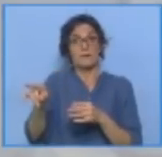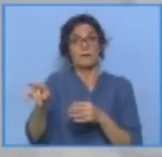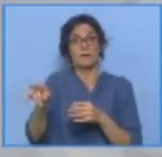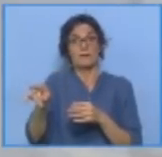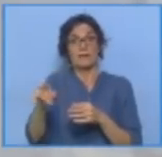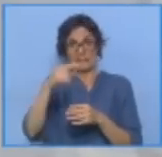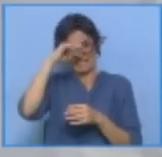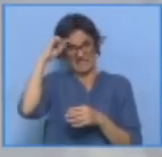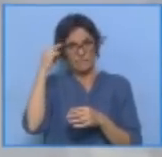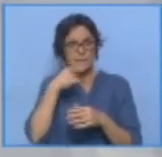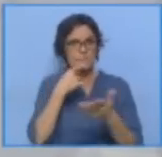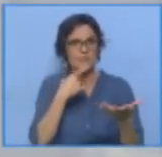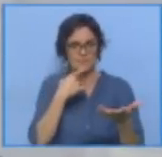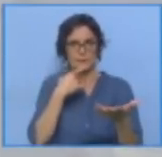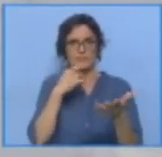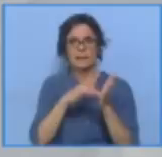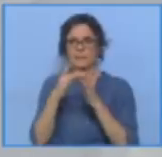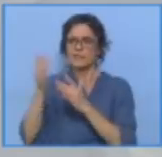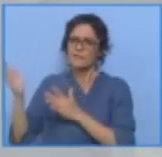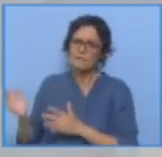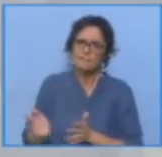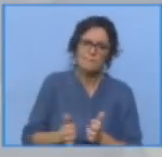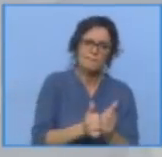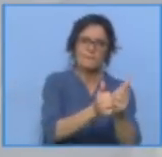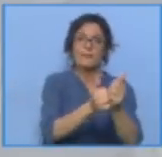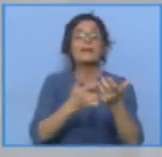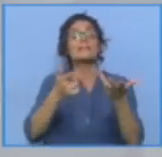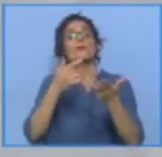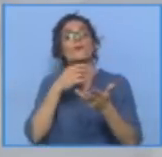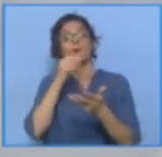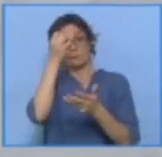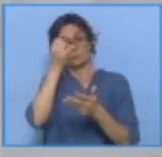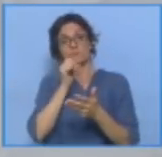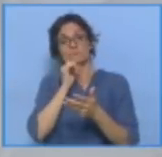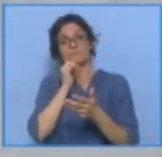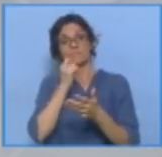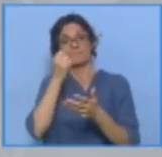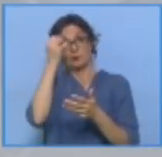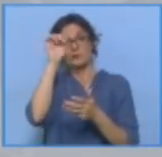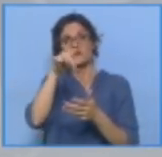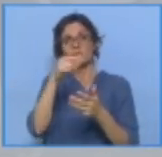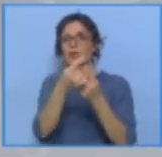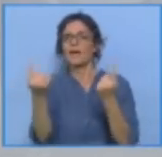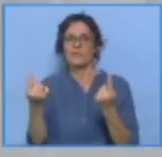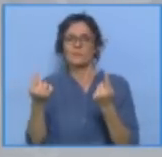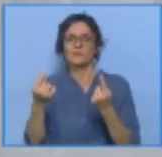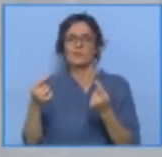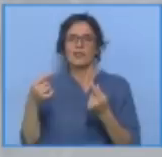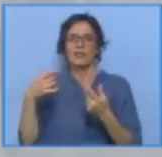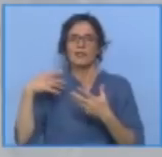Claro, Jesus, claro. que Ele neste caminho conduz-nos também à verdadeira resposta, se quisermos, nessa procura.